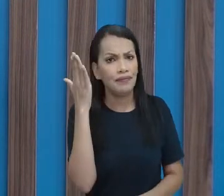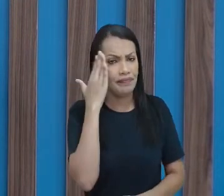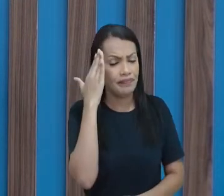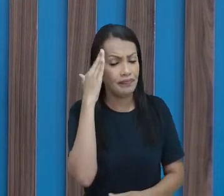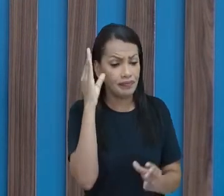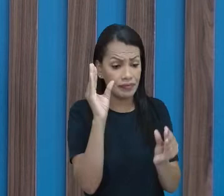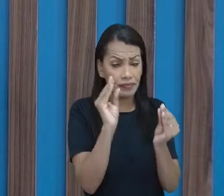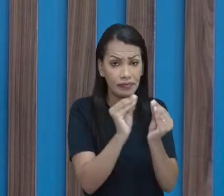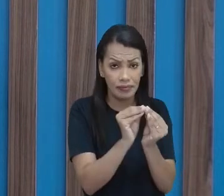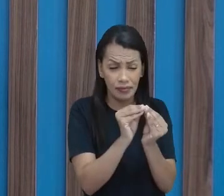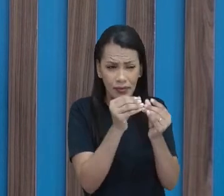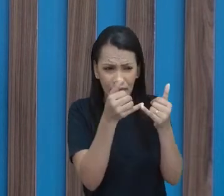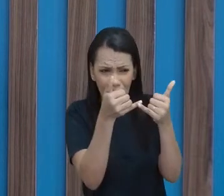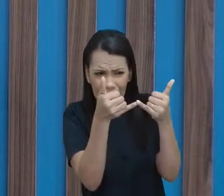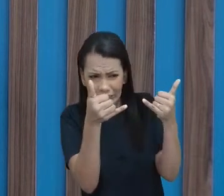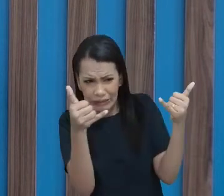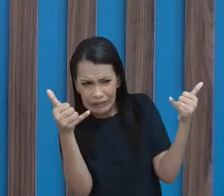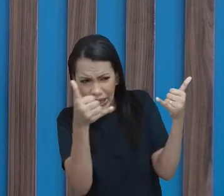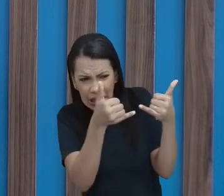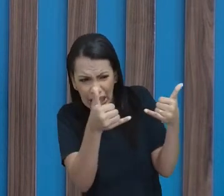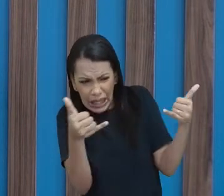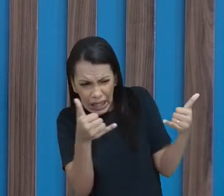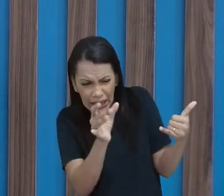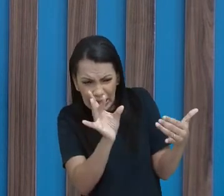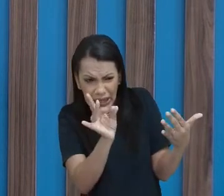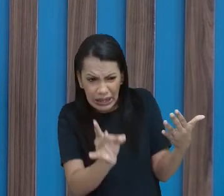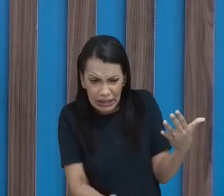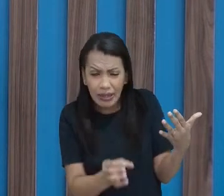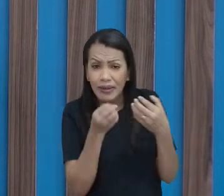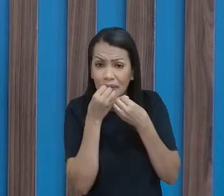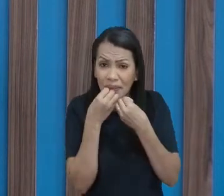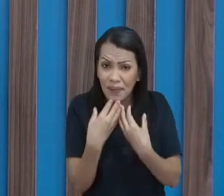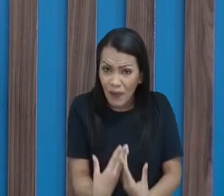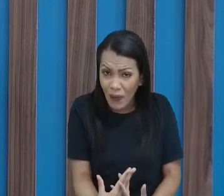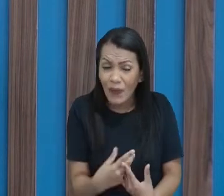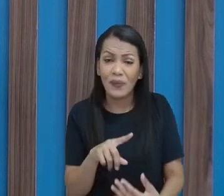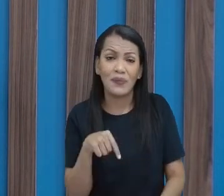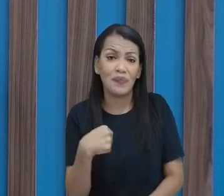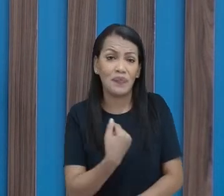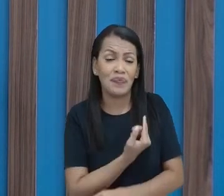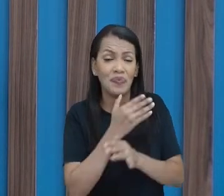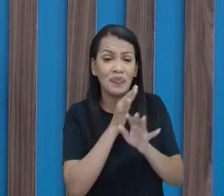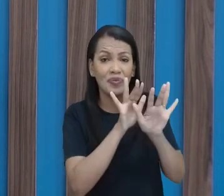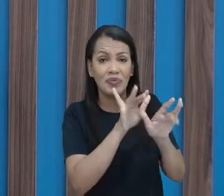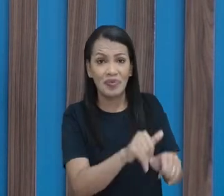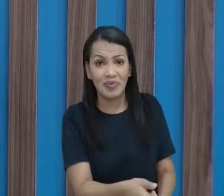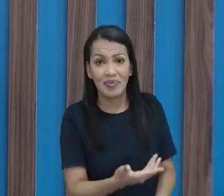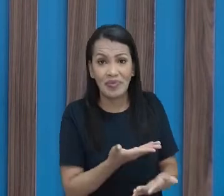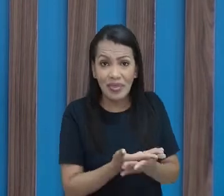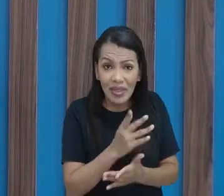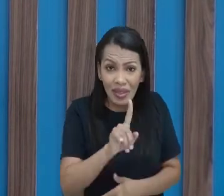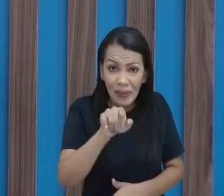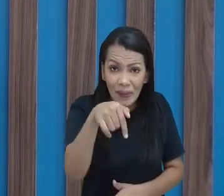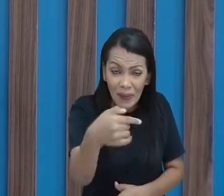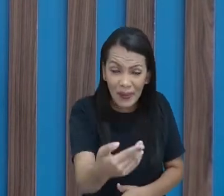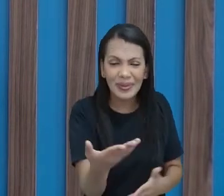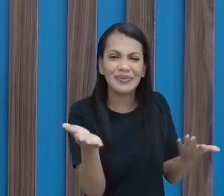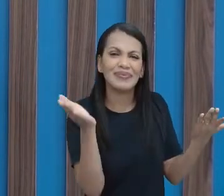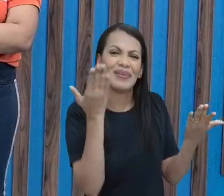texto nas entrelinhas, e isso foi muito bom. Então, gente, nós ficamos por aqui. Até a próxima,